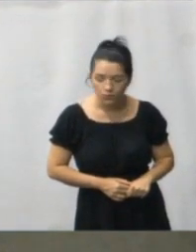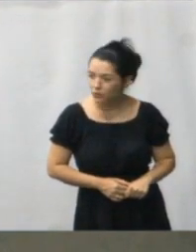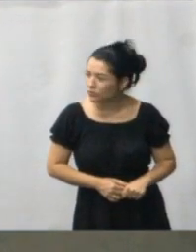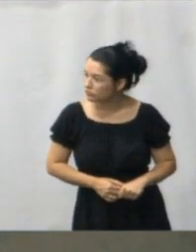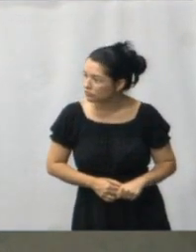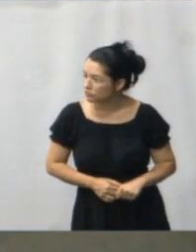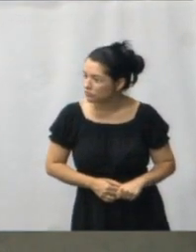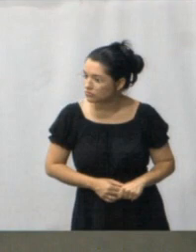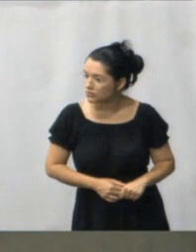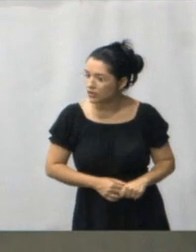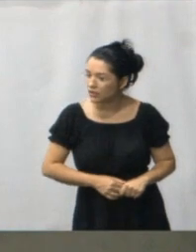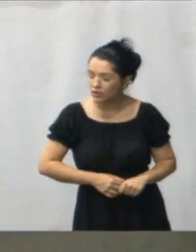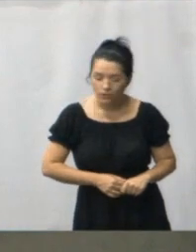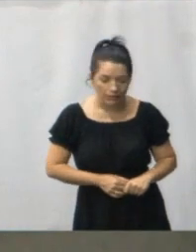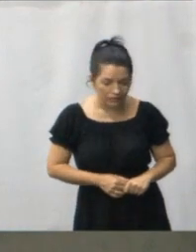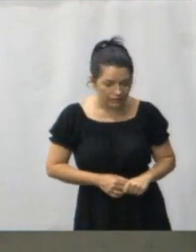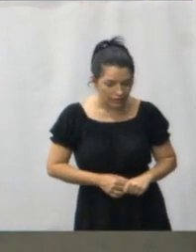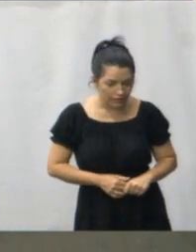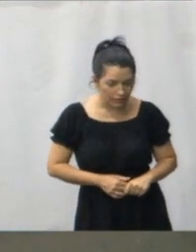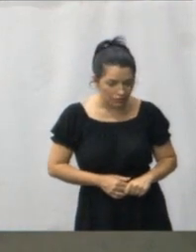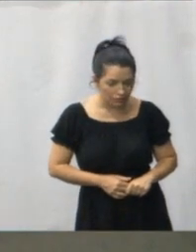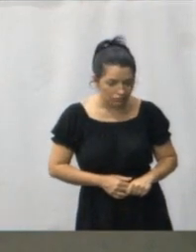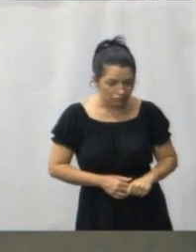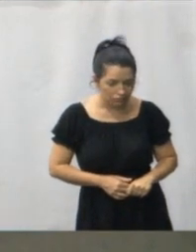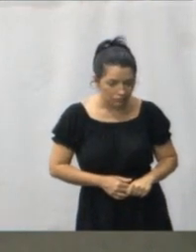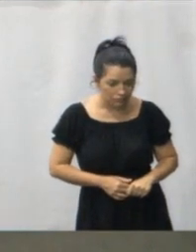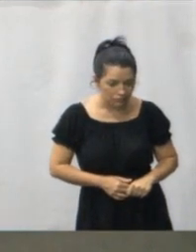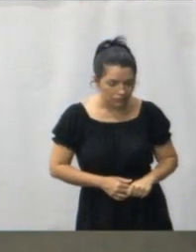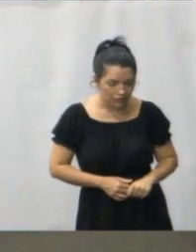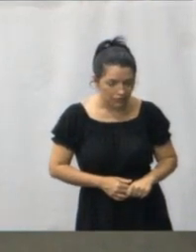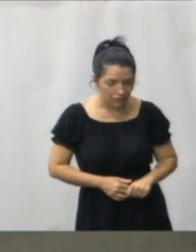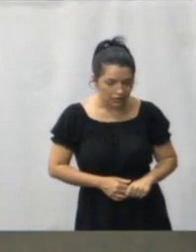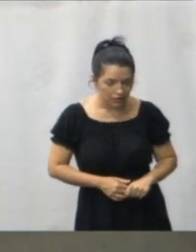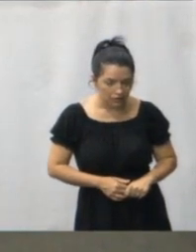Ok. 10 vereadores presentes.